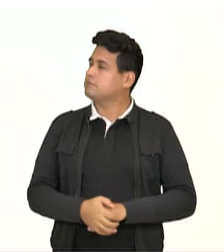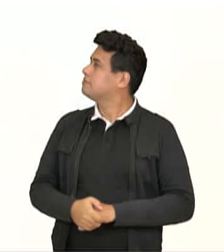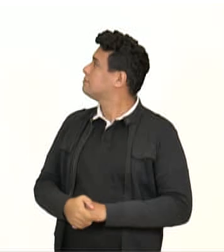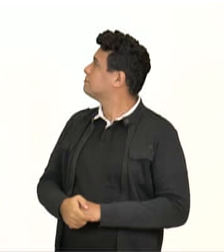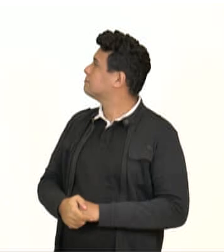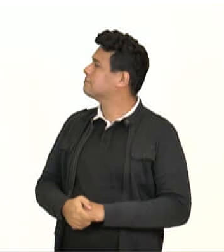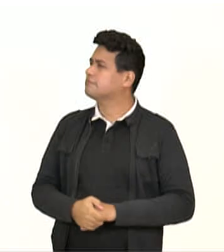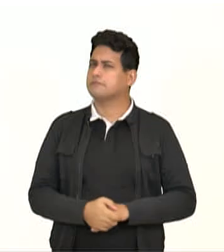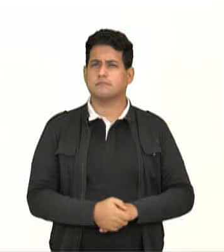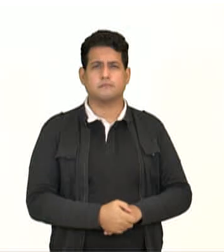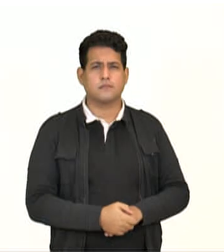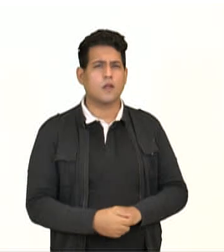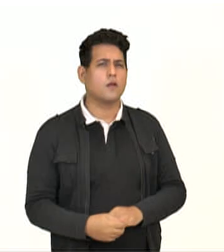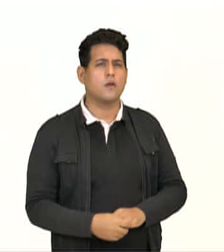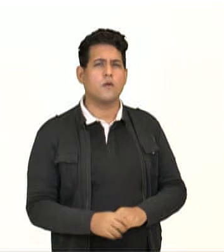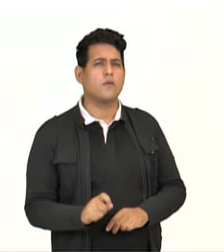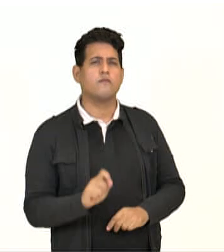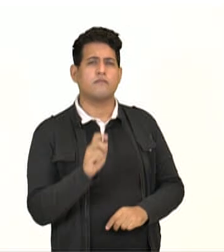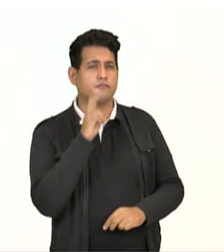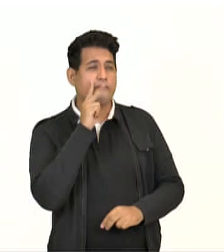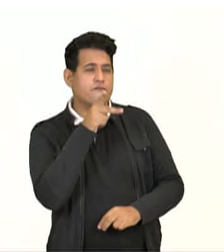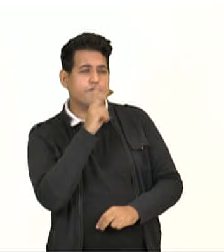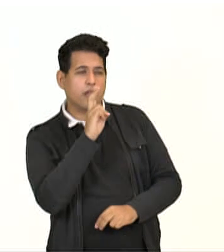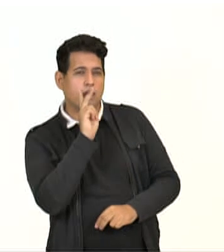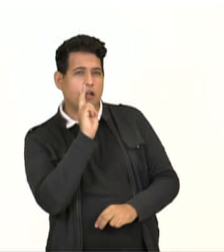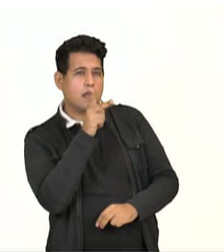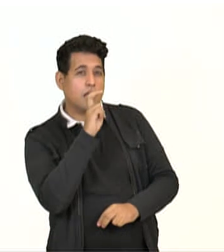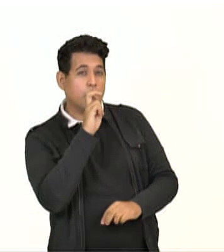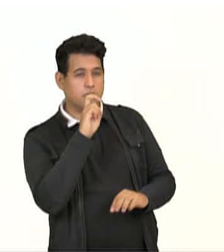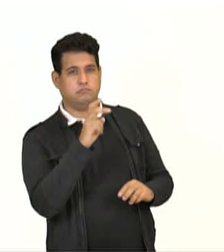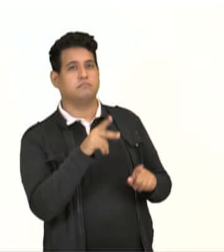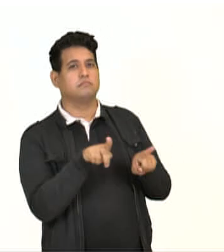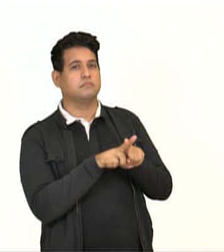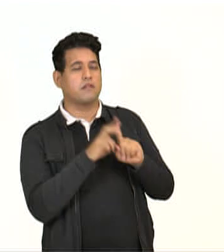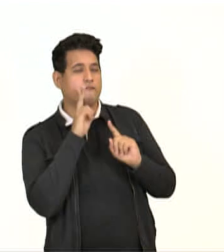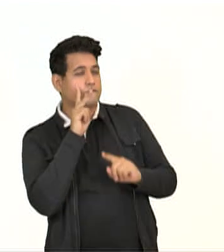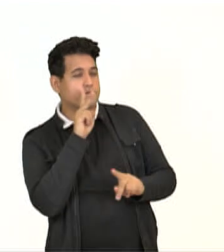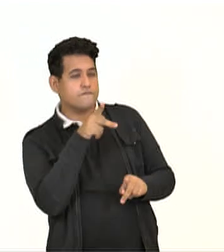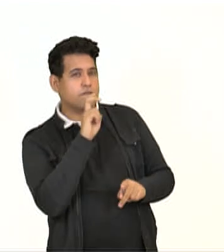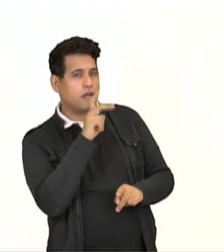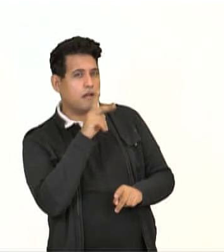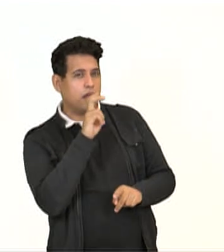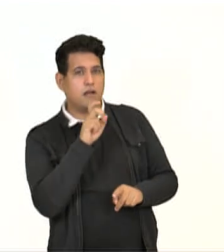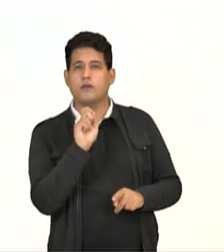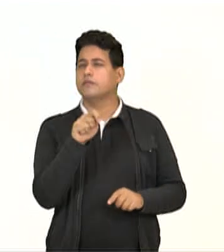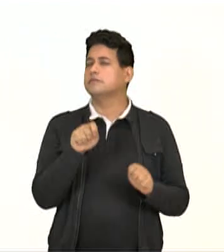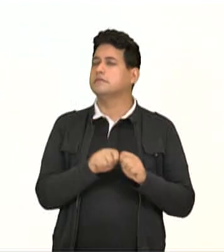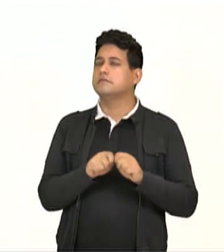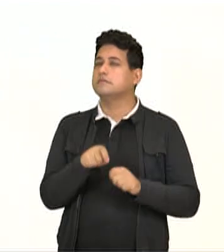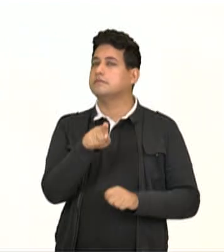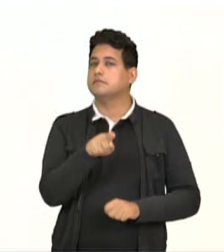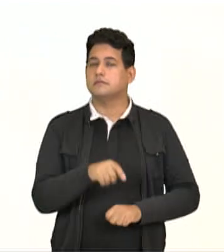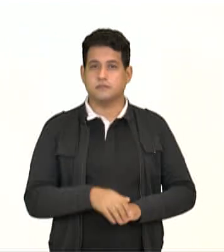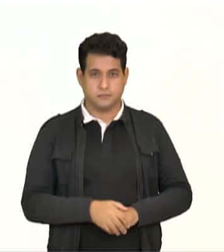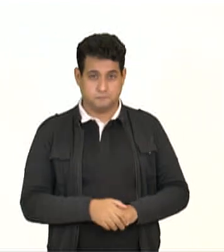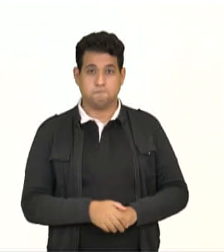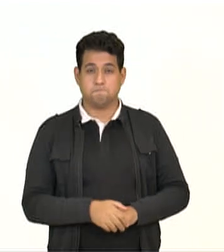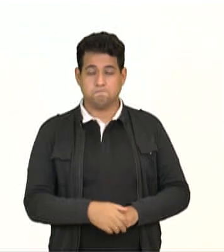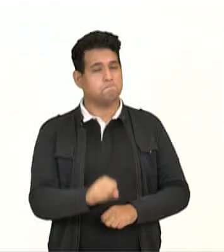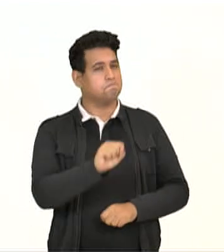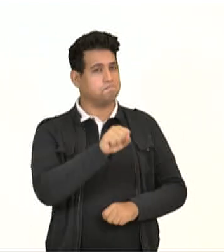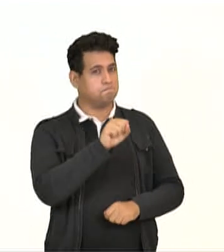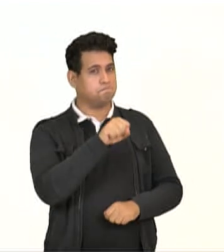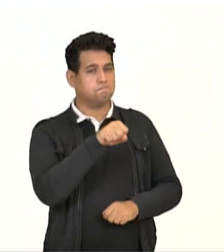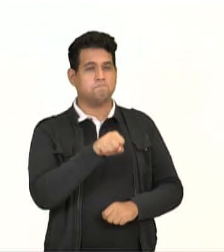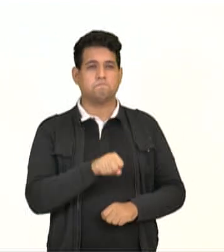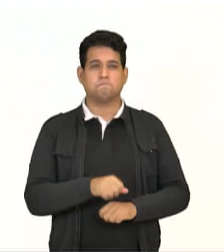you do. Watch é veja, assista. What you do, o que você faz. Yeah, sim,